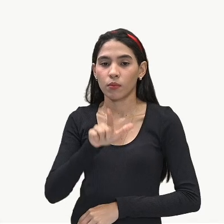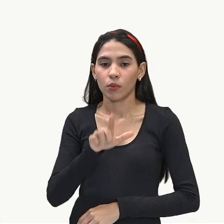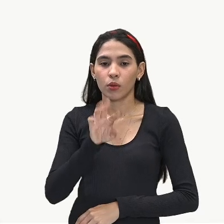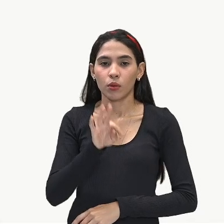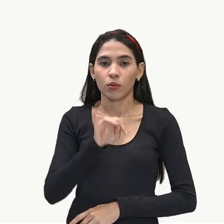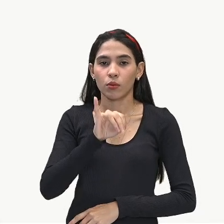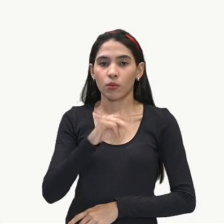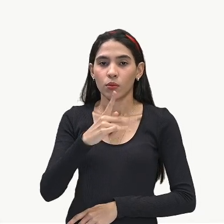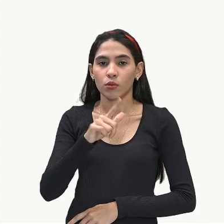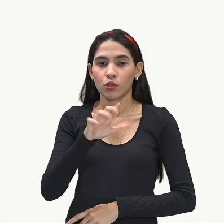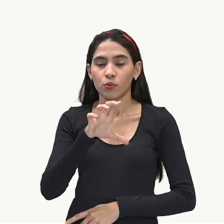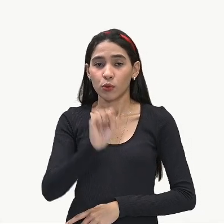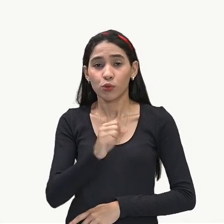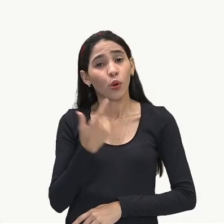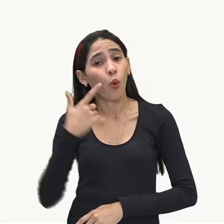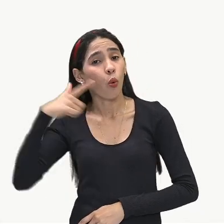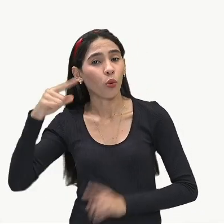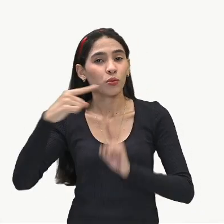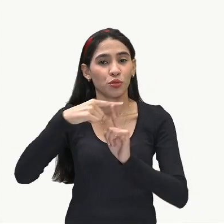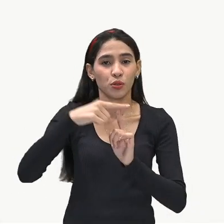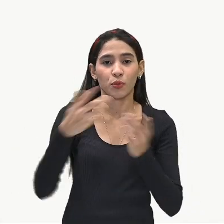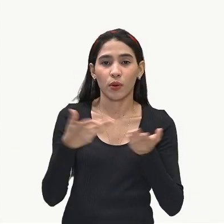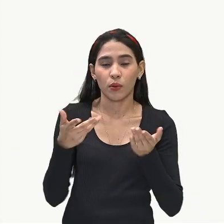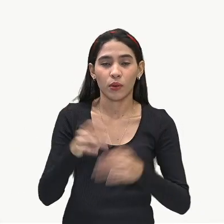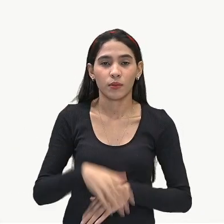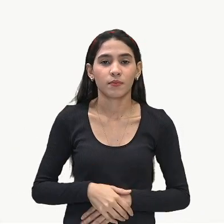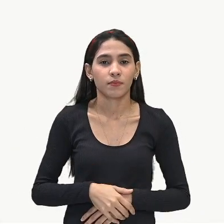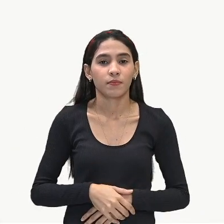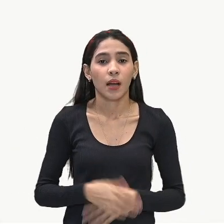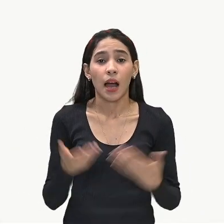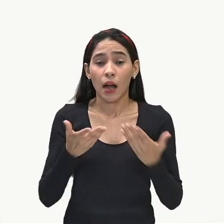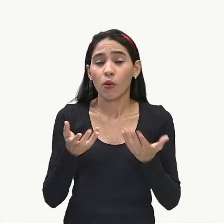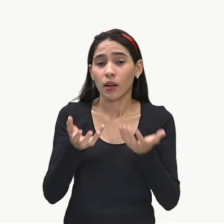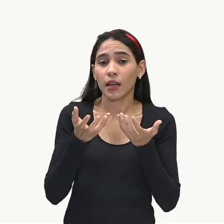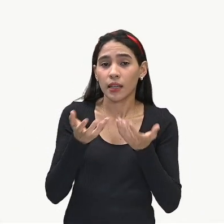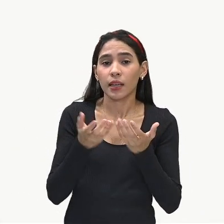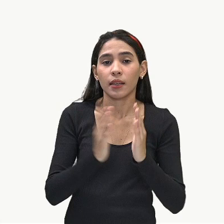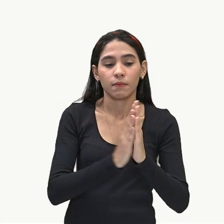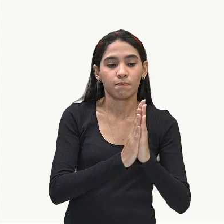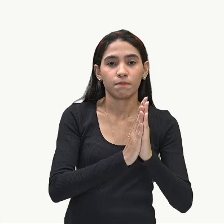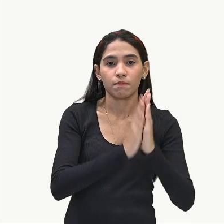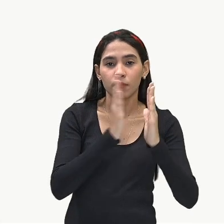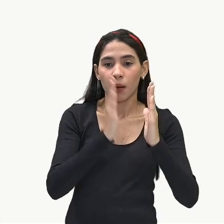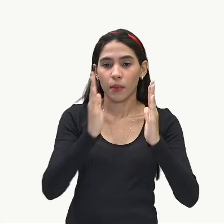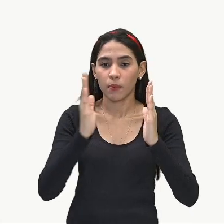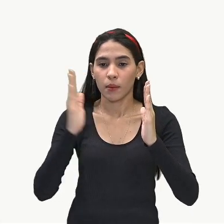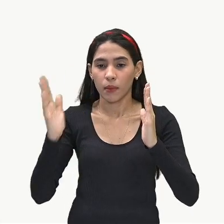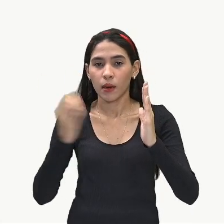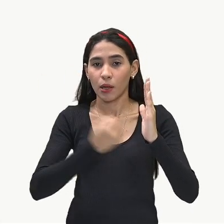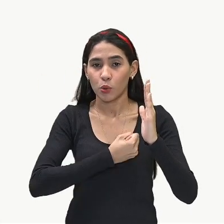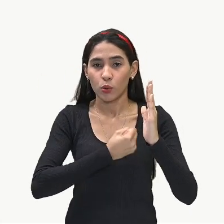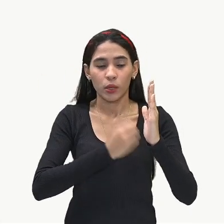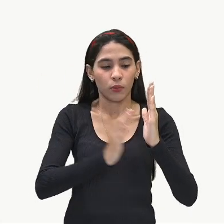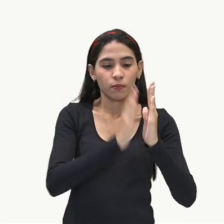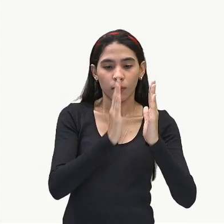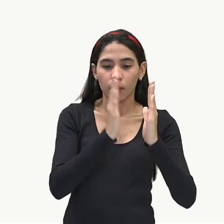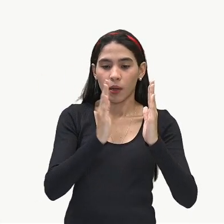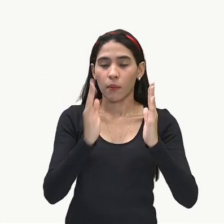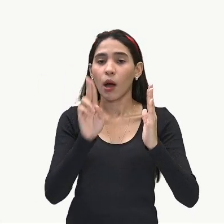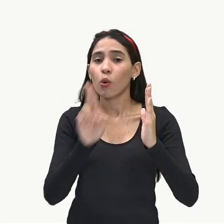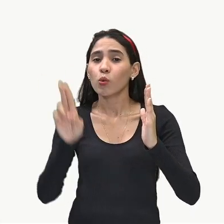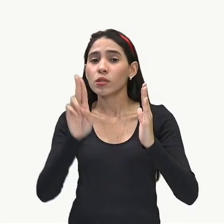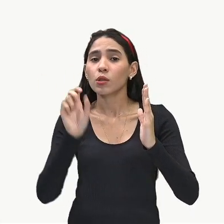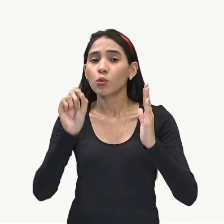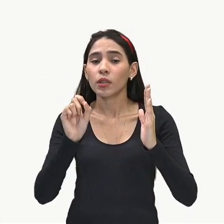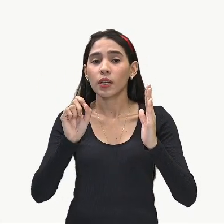outra lei de formação. Agora ele já quer que a gente forme uma sequência numérica com os múltiplos de